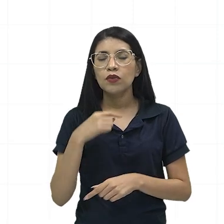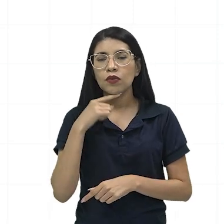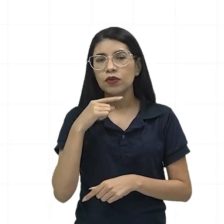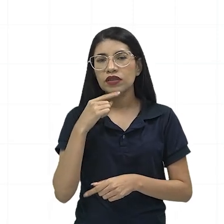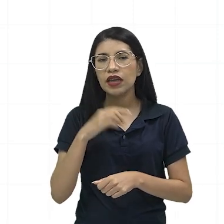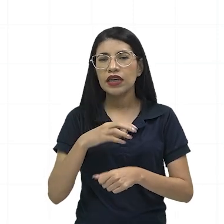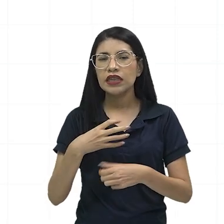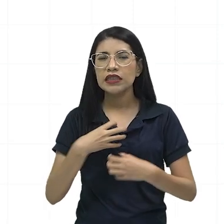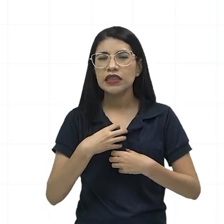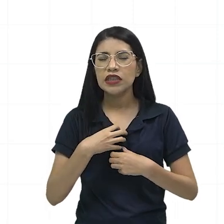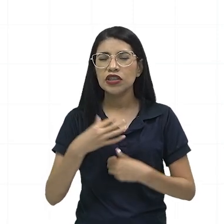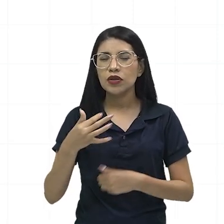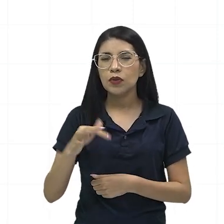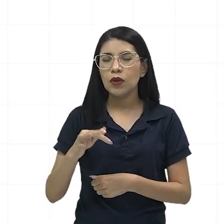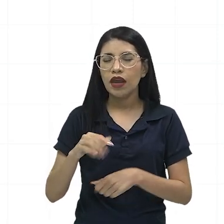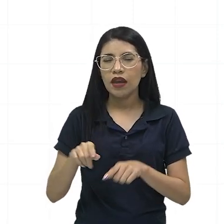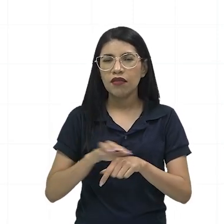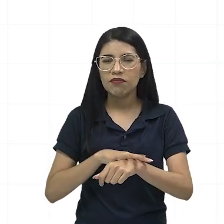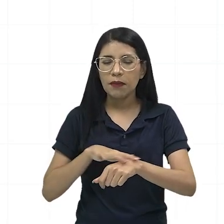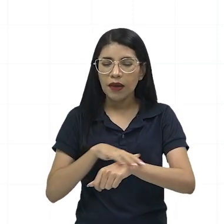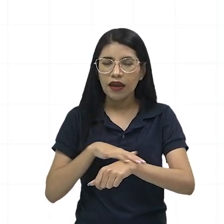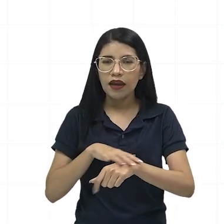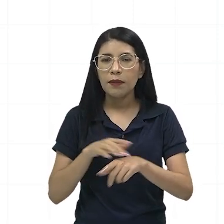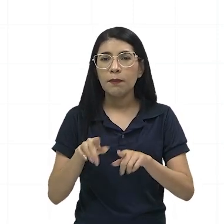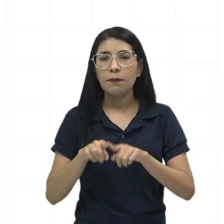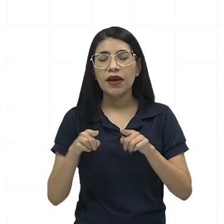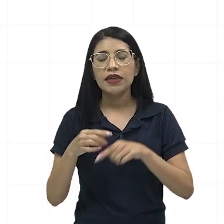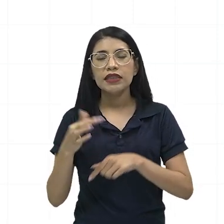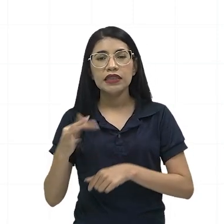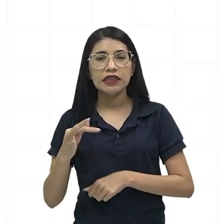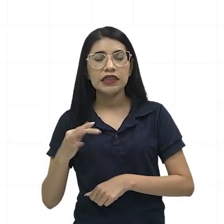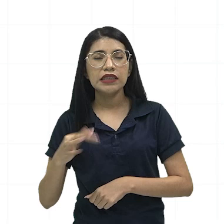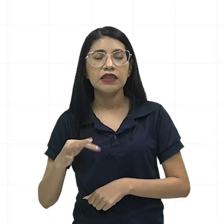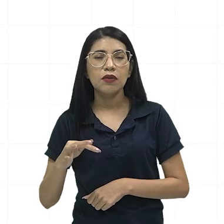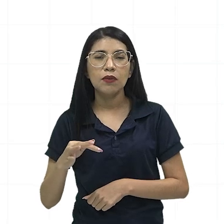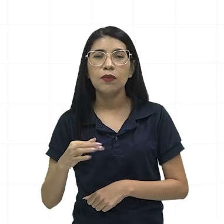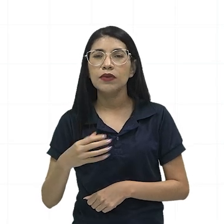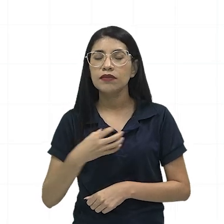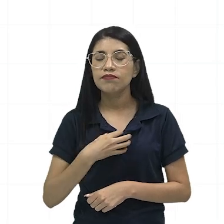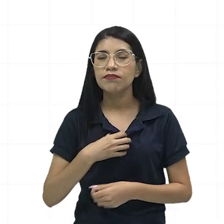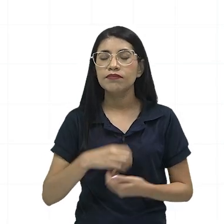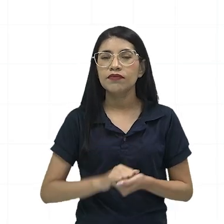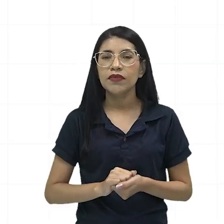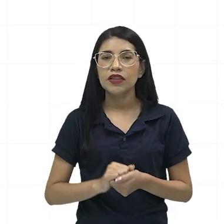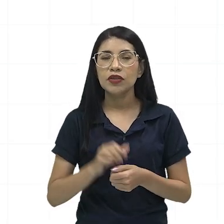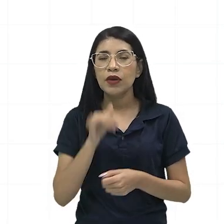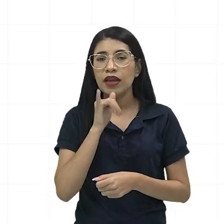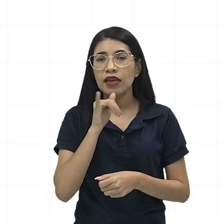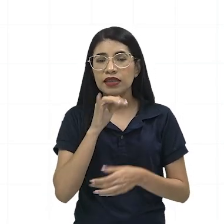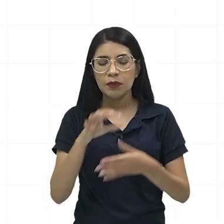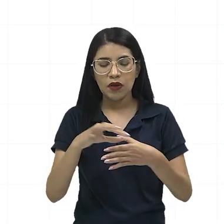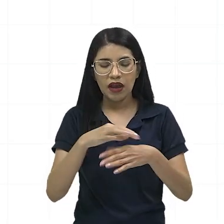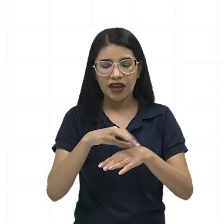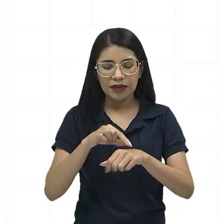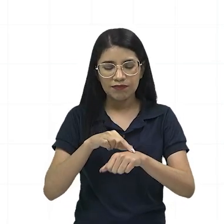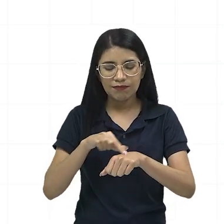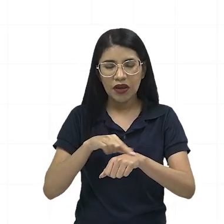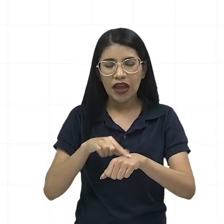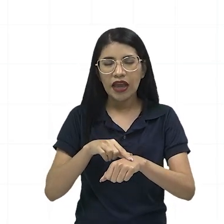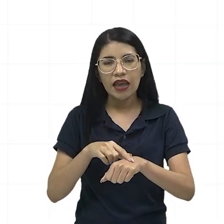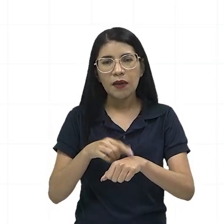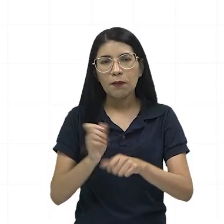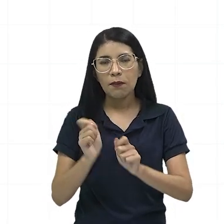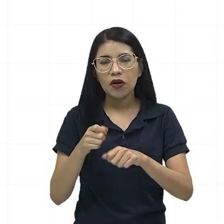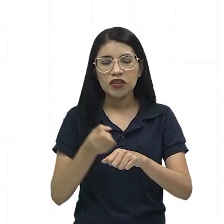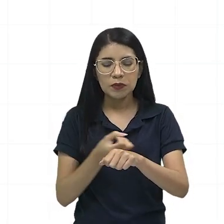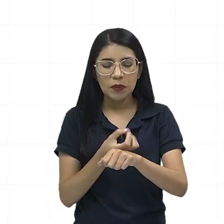dor, né? Eles sentem muita dor. Então, eles perdem a sensibilidade da dor. Eles se queimam, eles